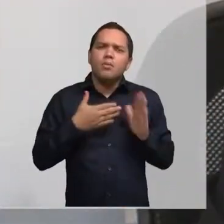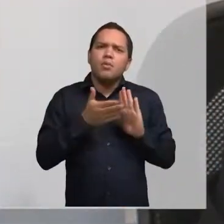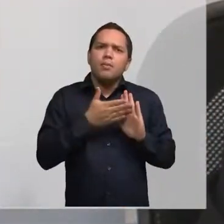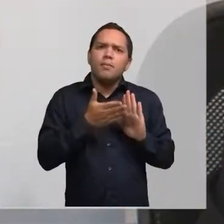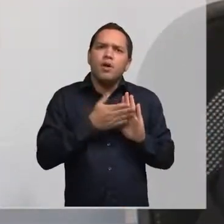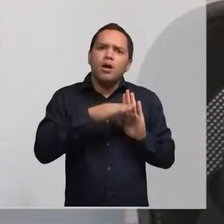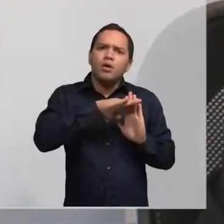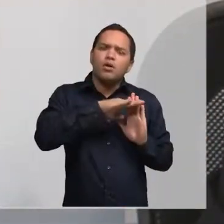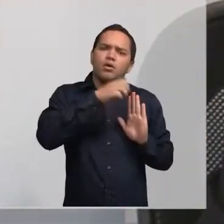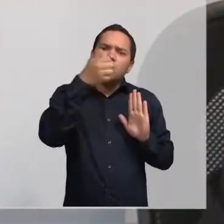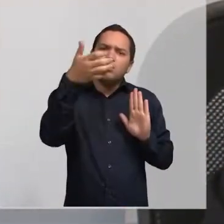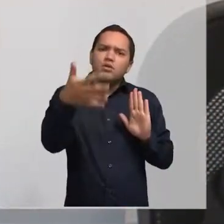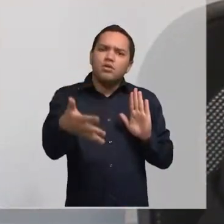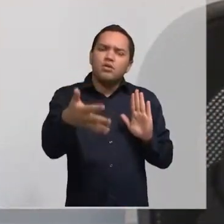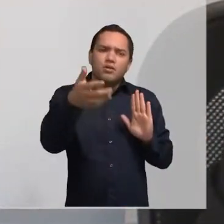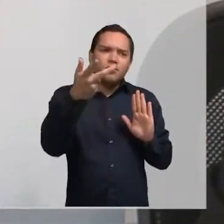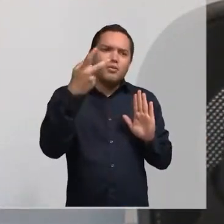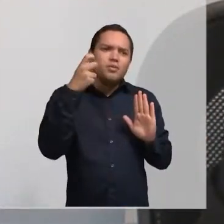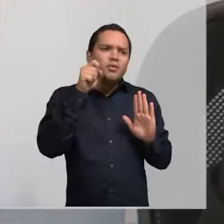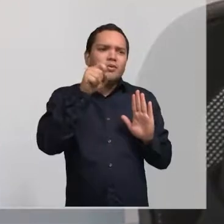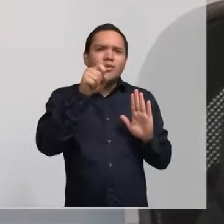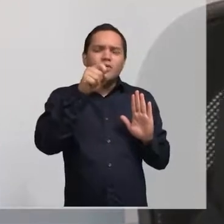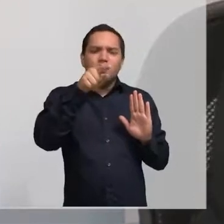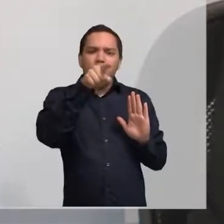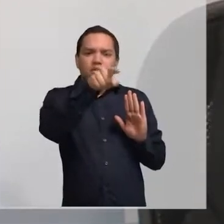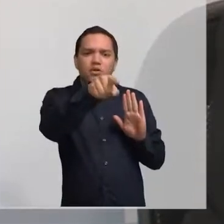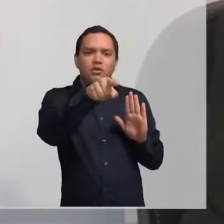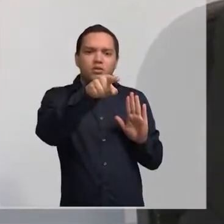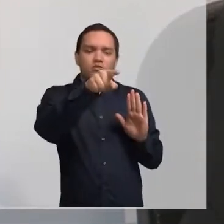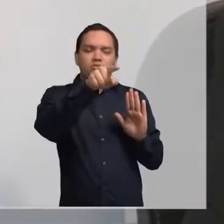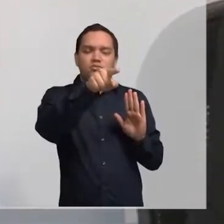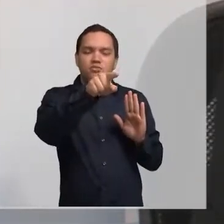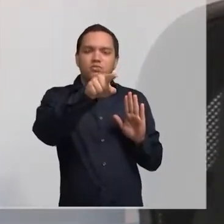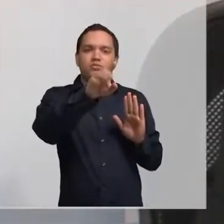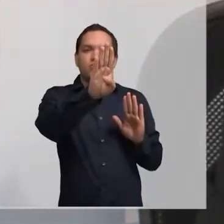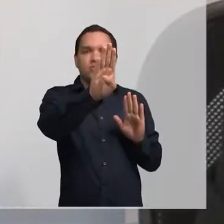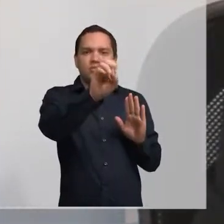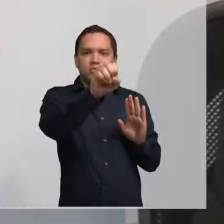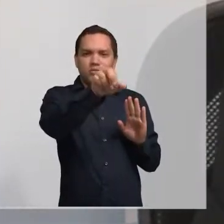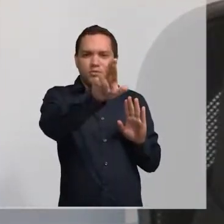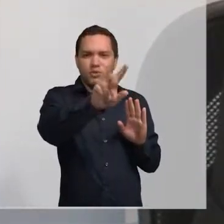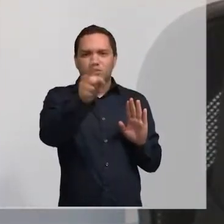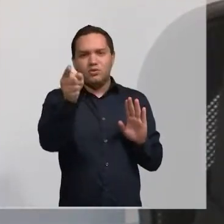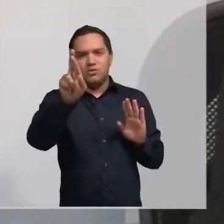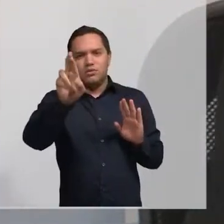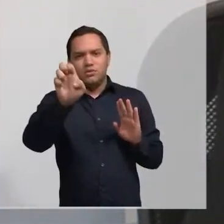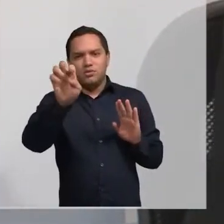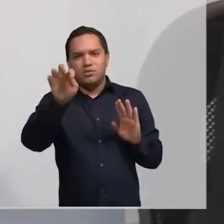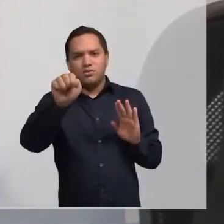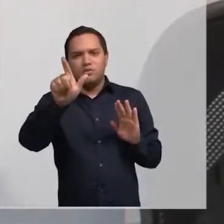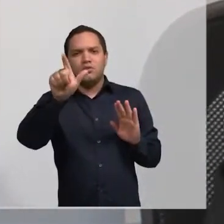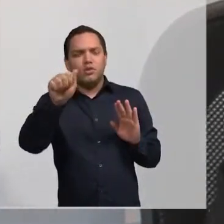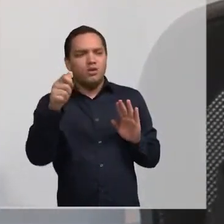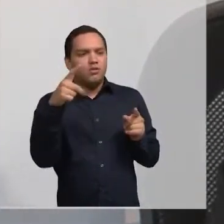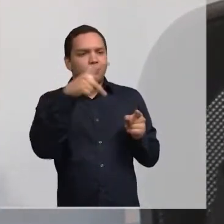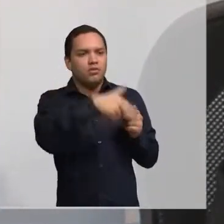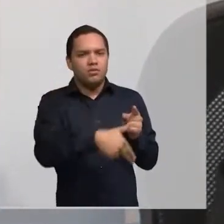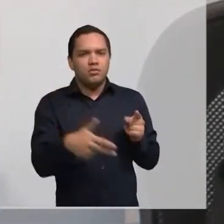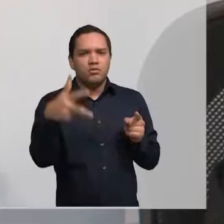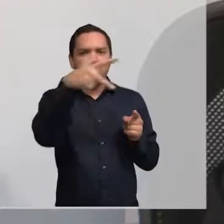pauta, você nota que, desde o princípio, eles estavam ali para encurralar o